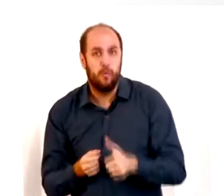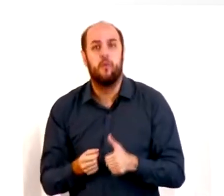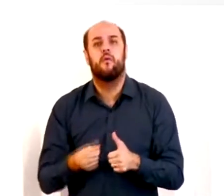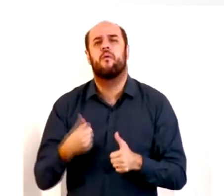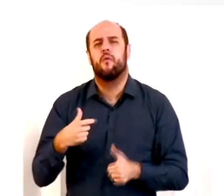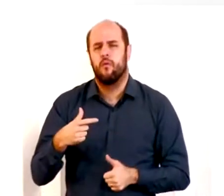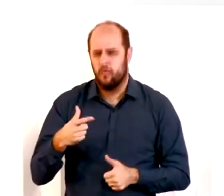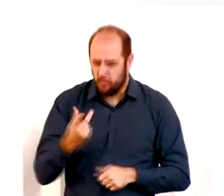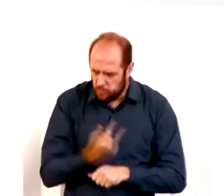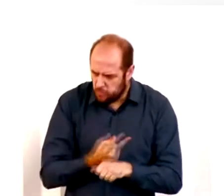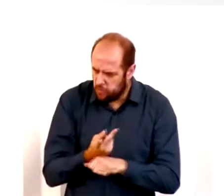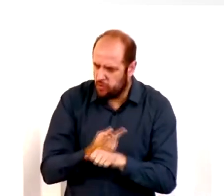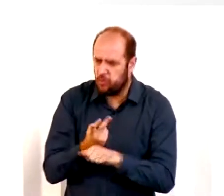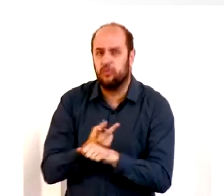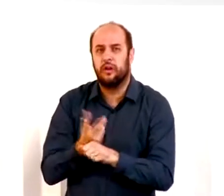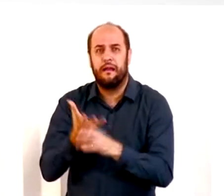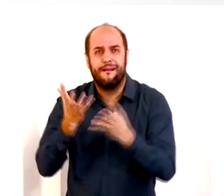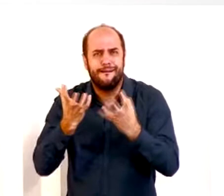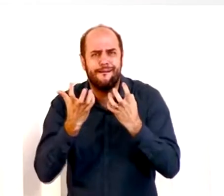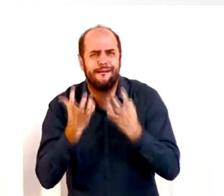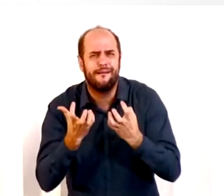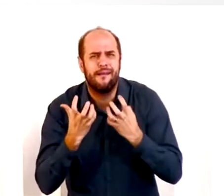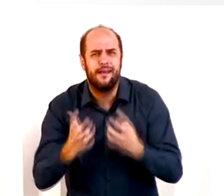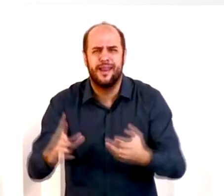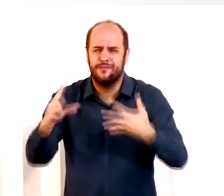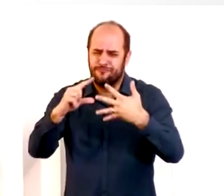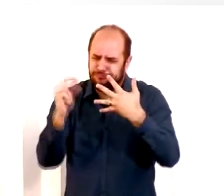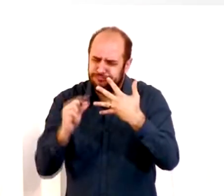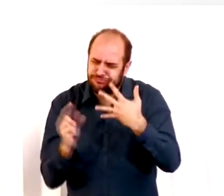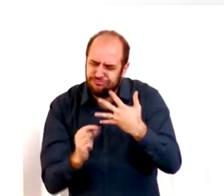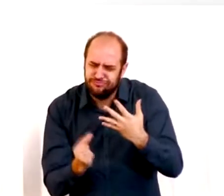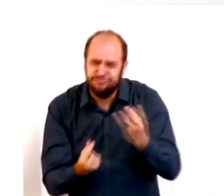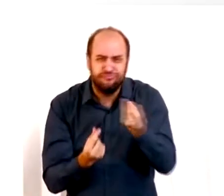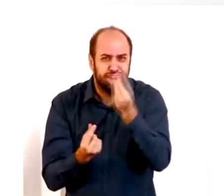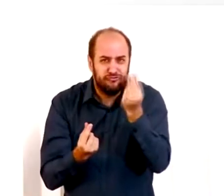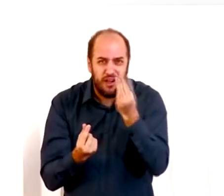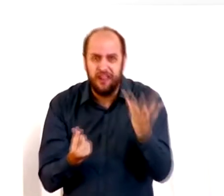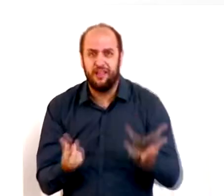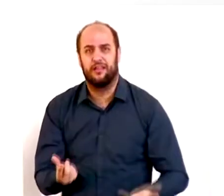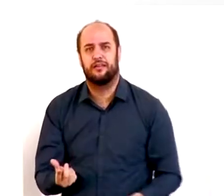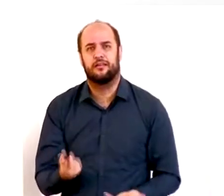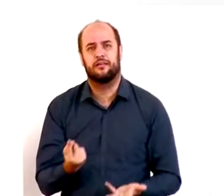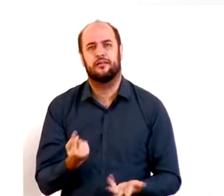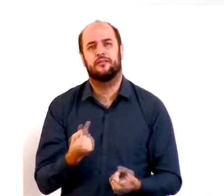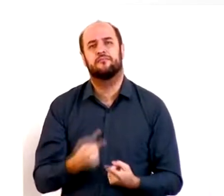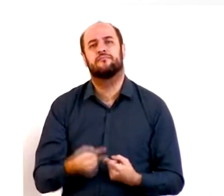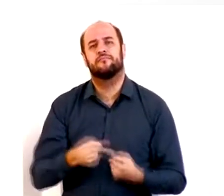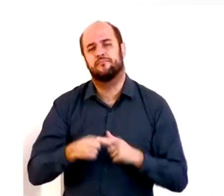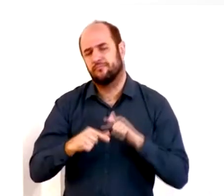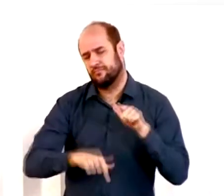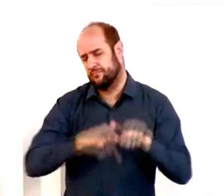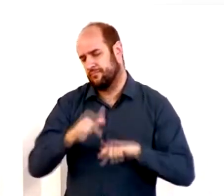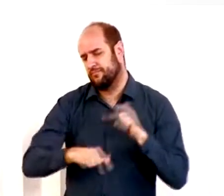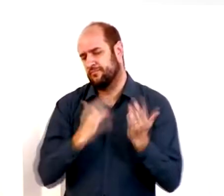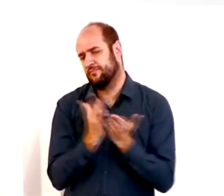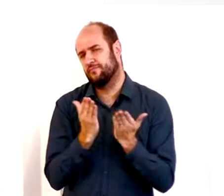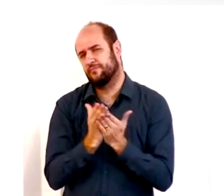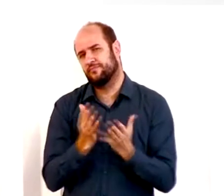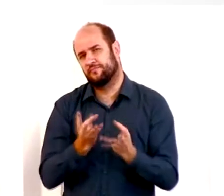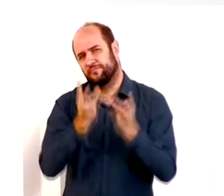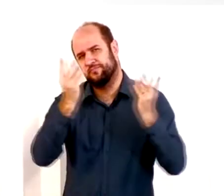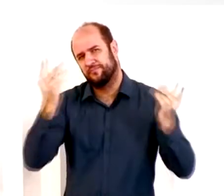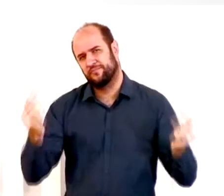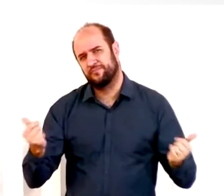tenham, busquem, queiram estas características? Porque a obra cristã é excelente. Então